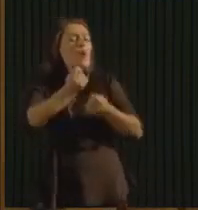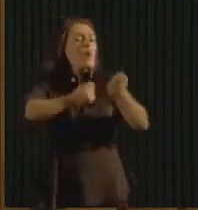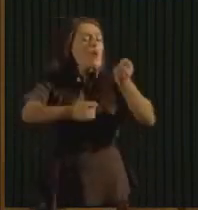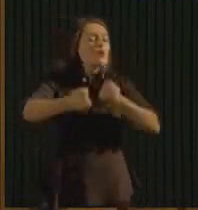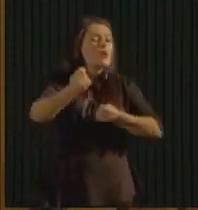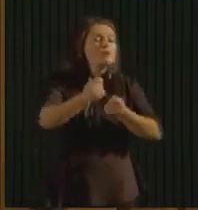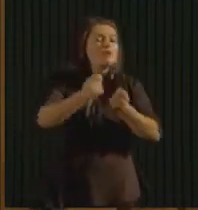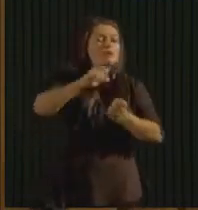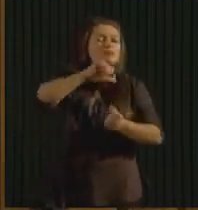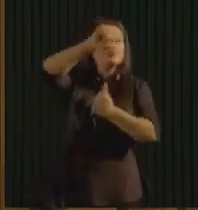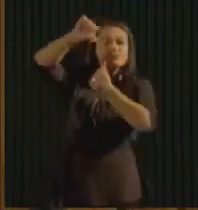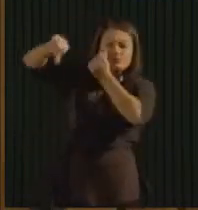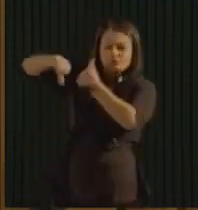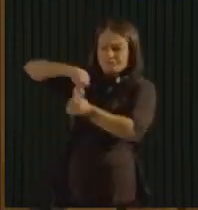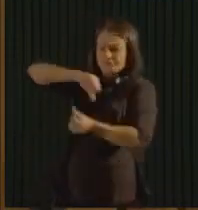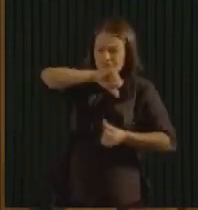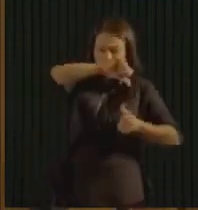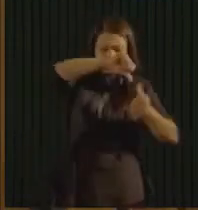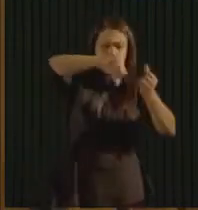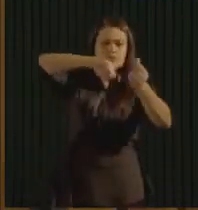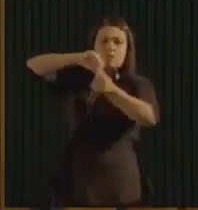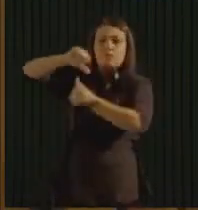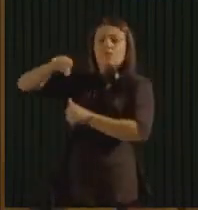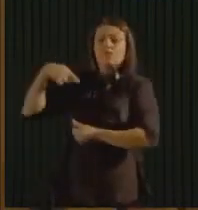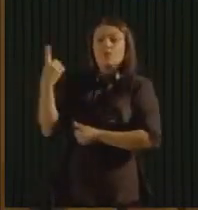diminuir o número de